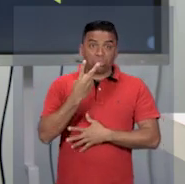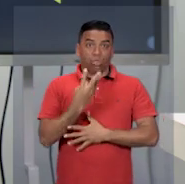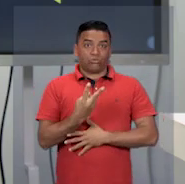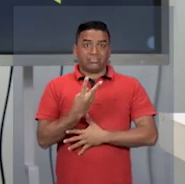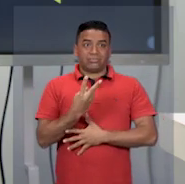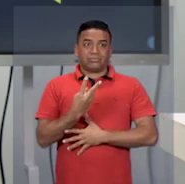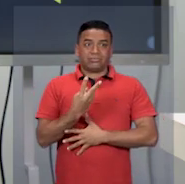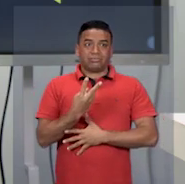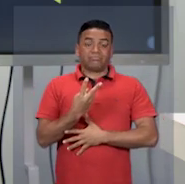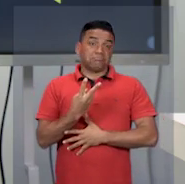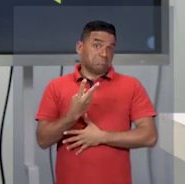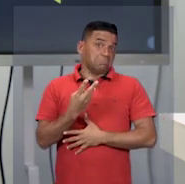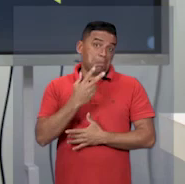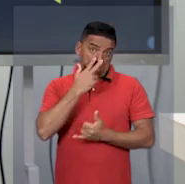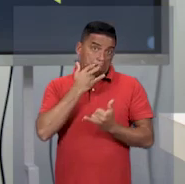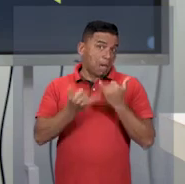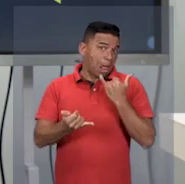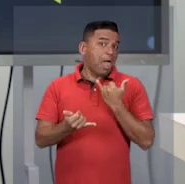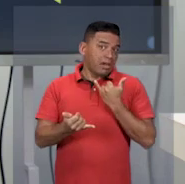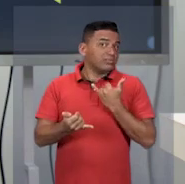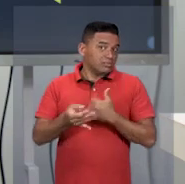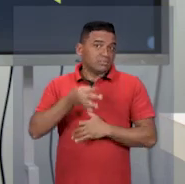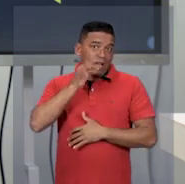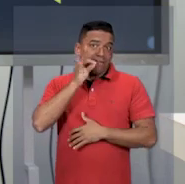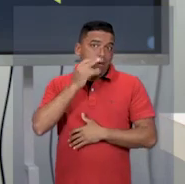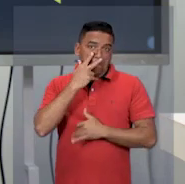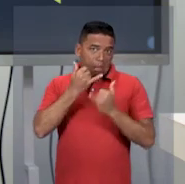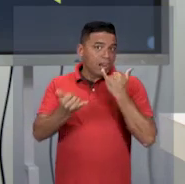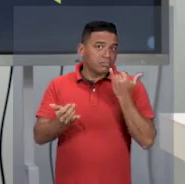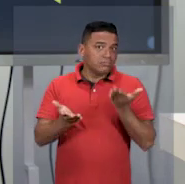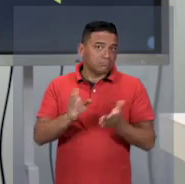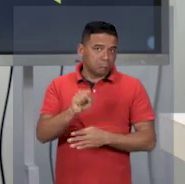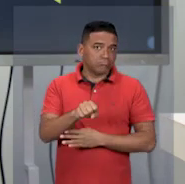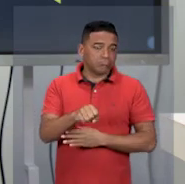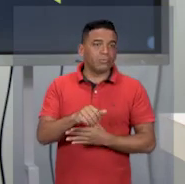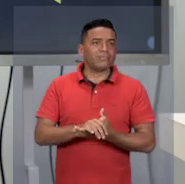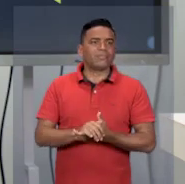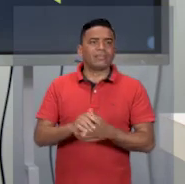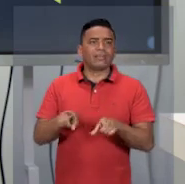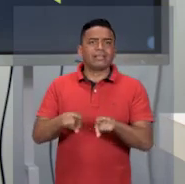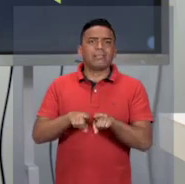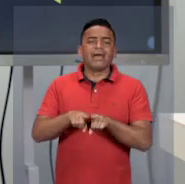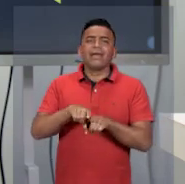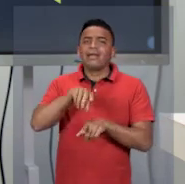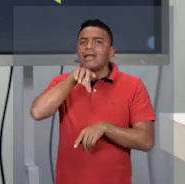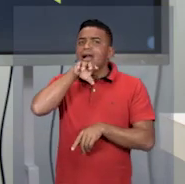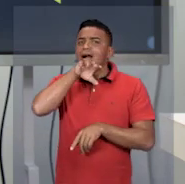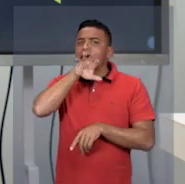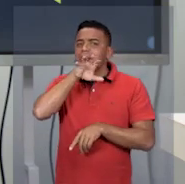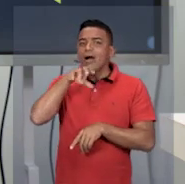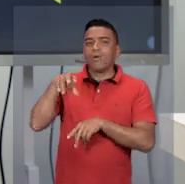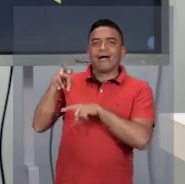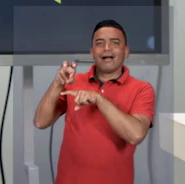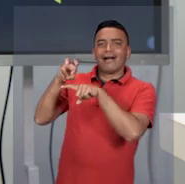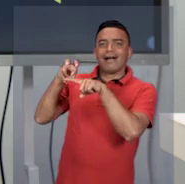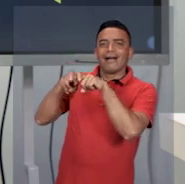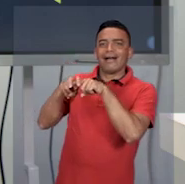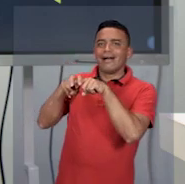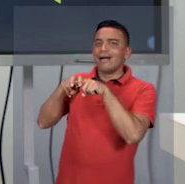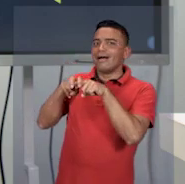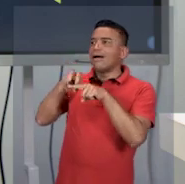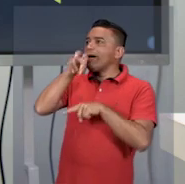que provavelmente pode ser café na minha interpretação. Nós temos um animal, um papagaio, que pelo visto